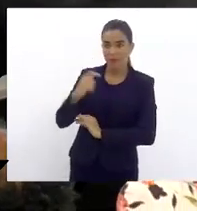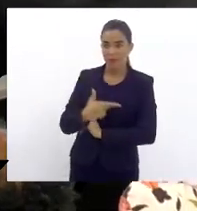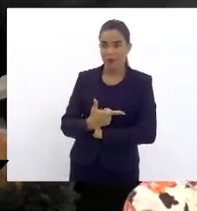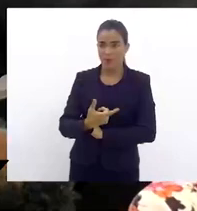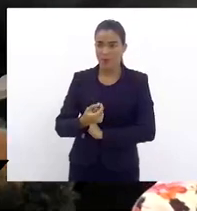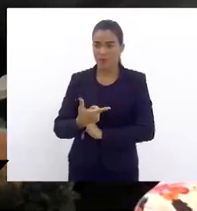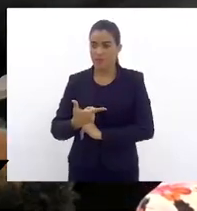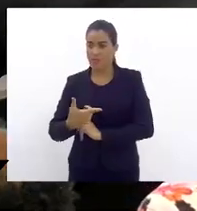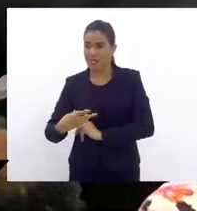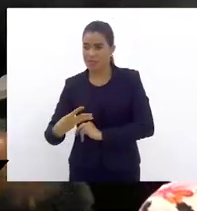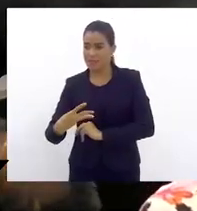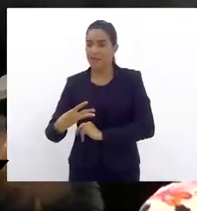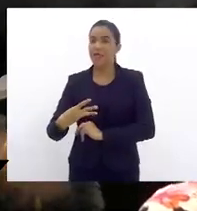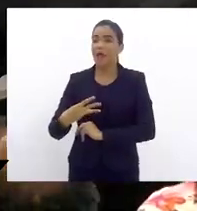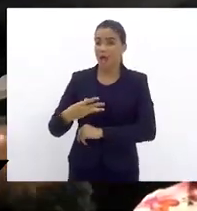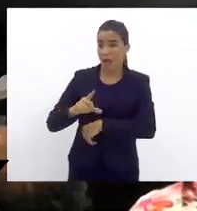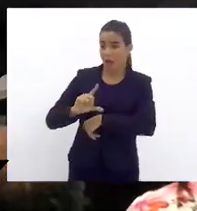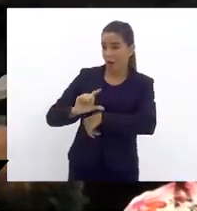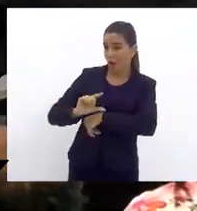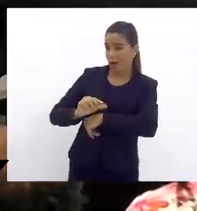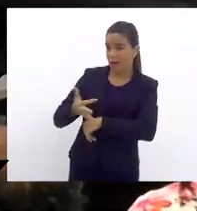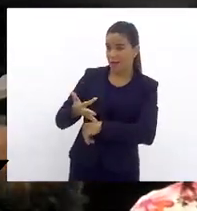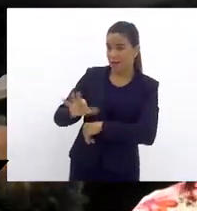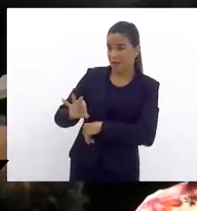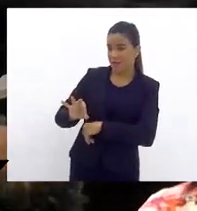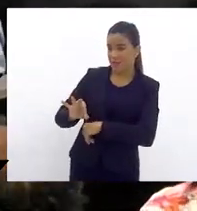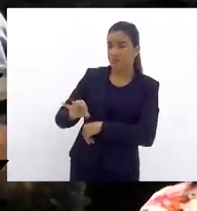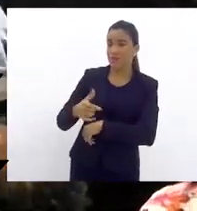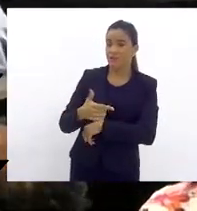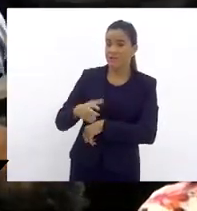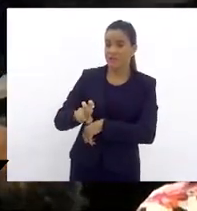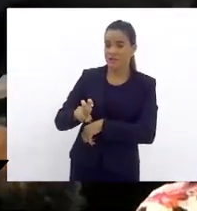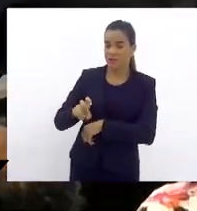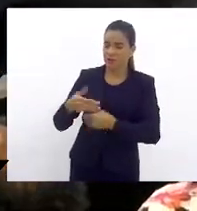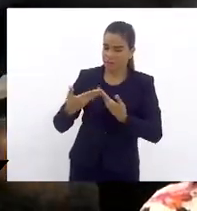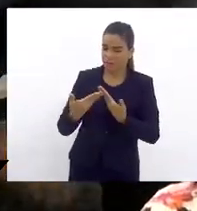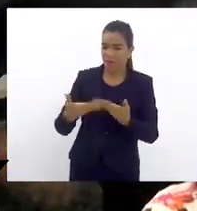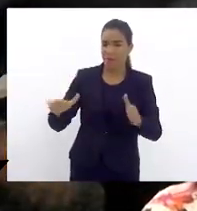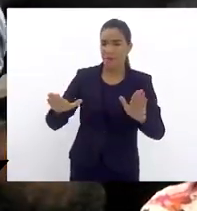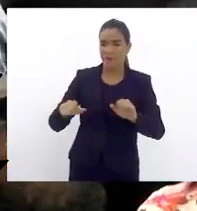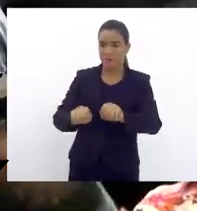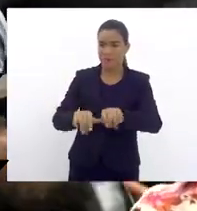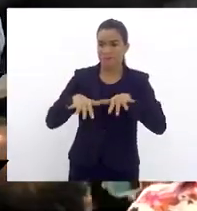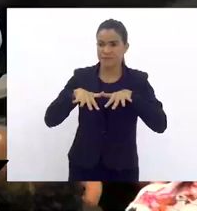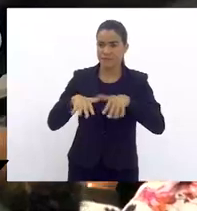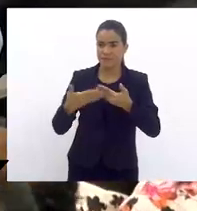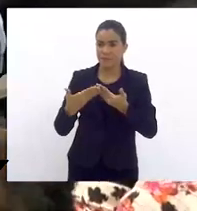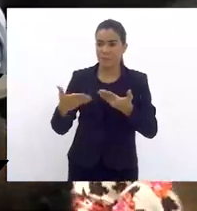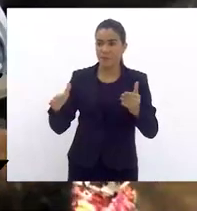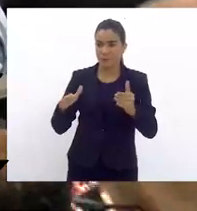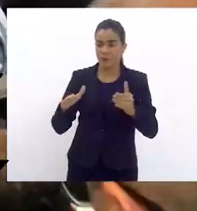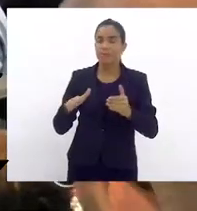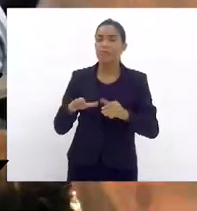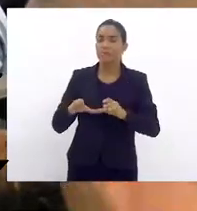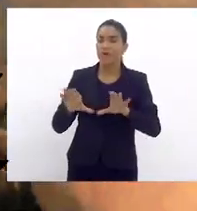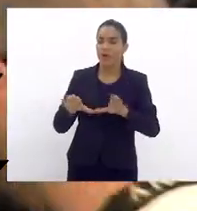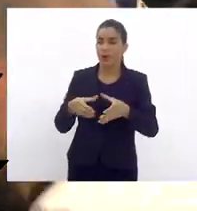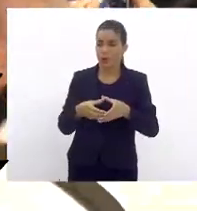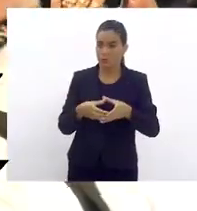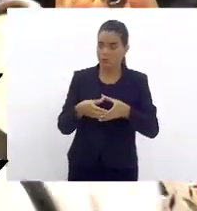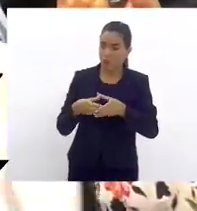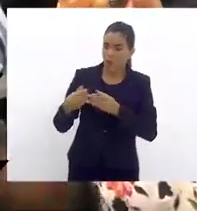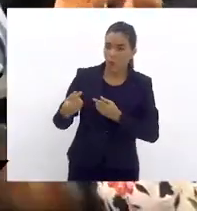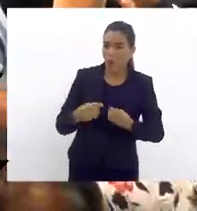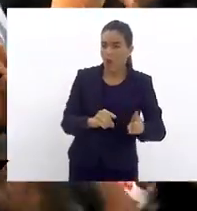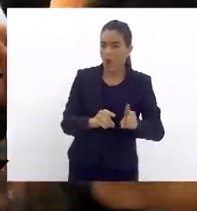ou melhor dia 10 horas do dia 25 de Abril declara aberto os trabalhos da primeira audiência pública da comissão de combate